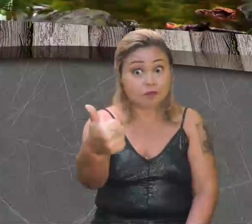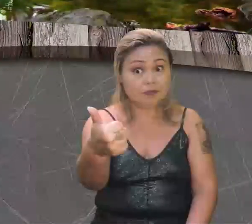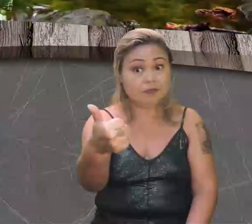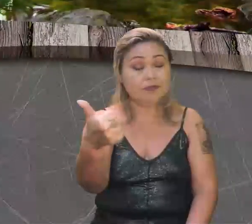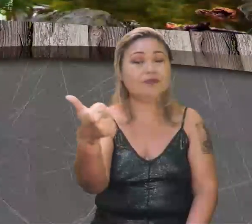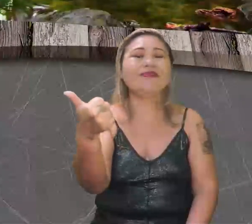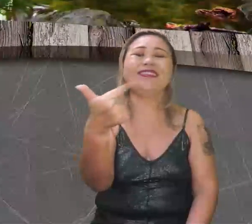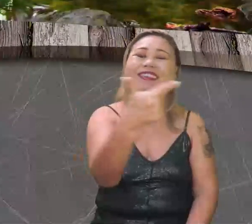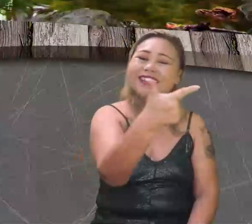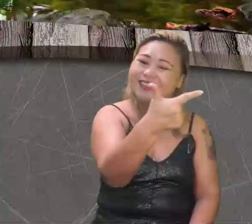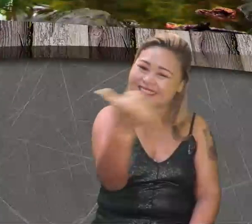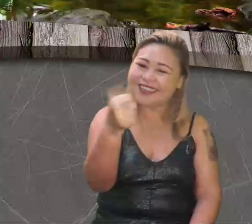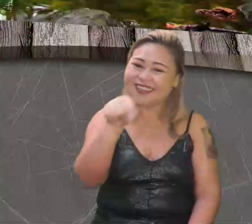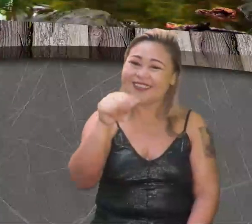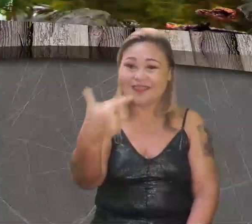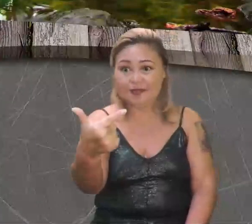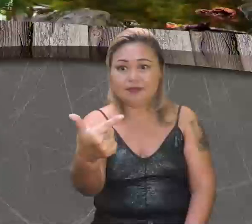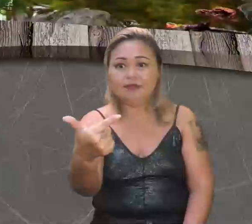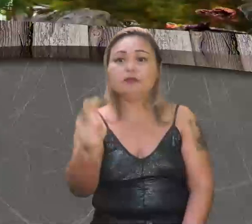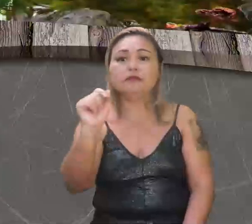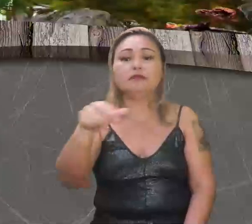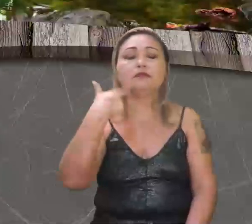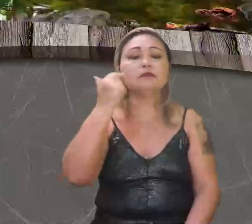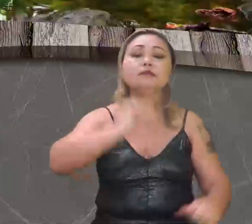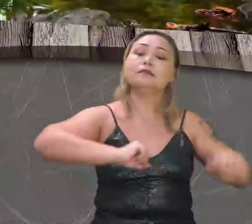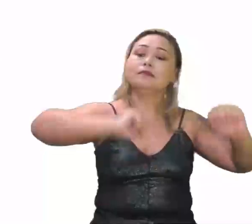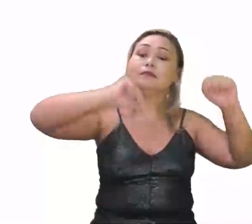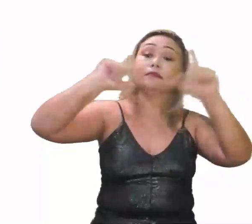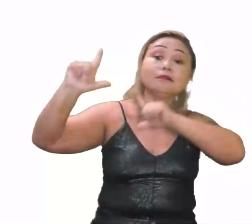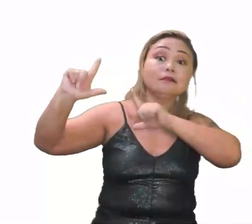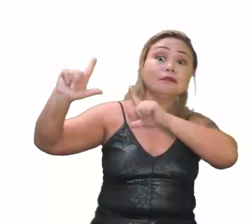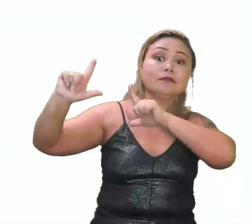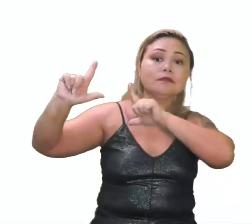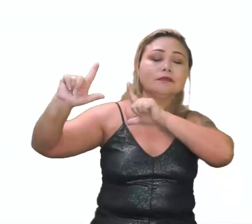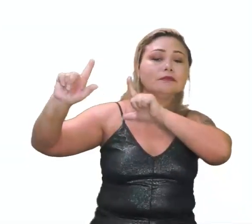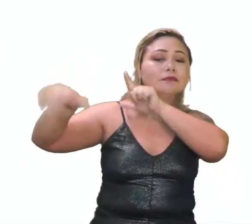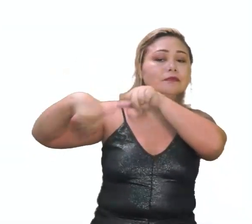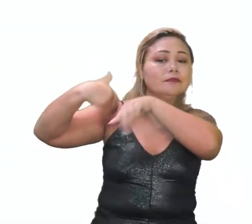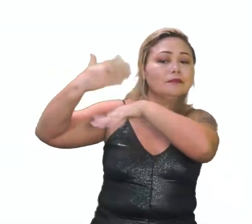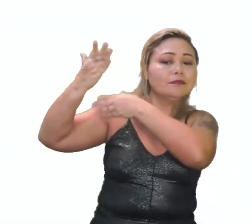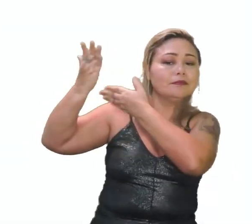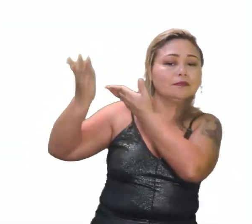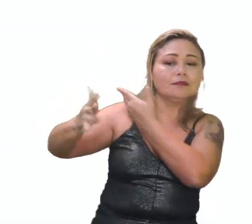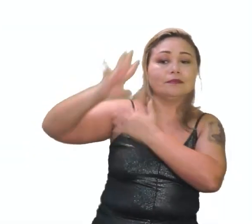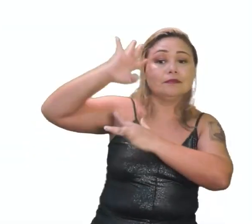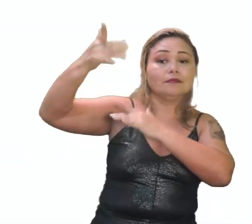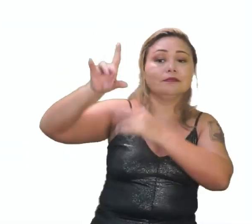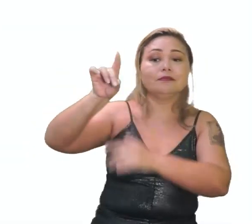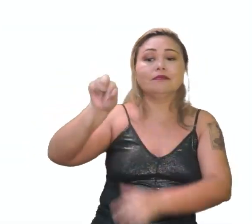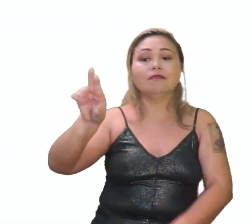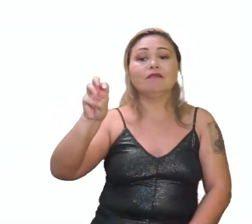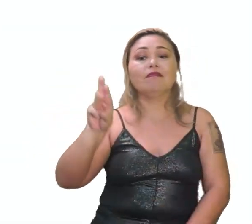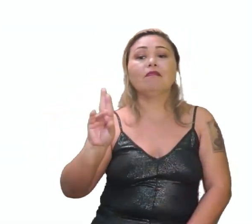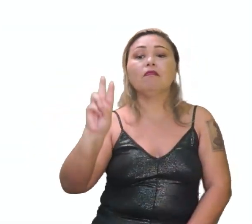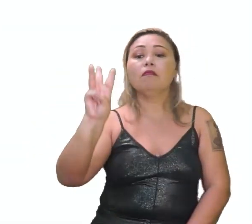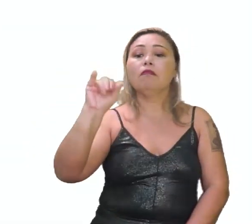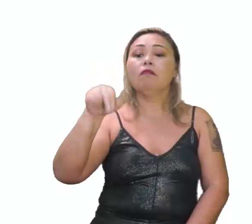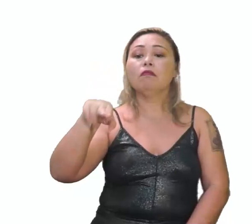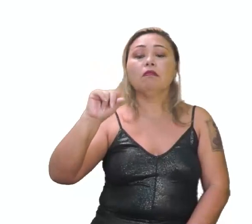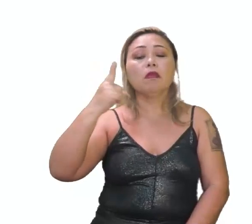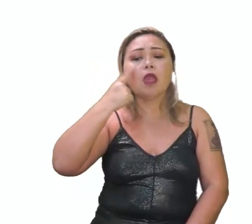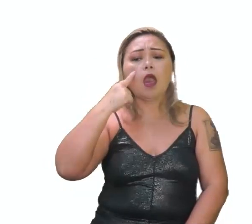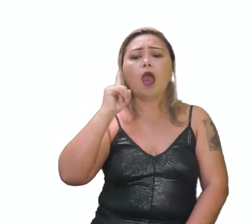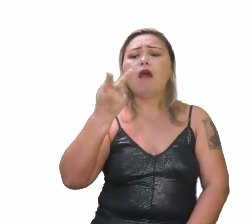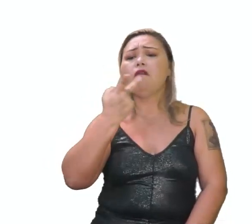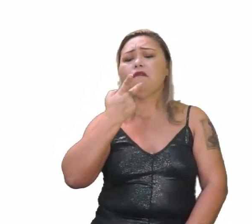21.1. Agora nós vamos falar da 21.2. Joga na tela. Chegando aí, ó, as teorias de Darwin, né? E nós